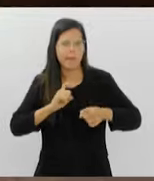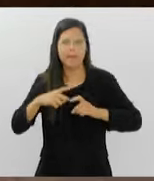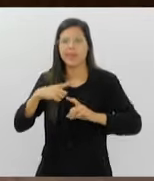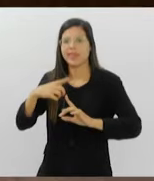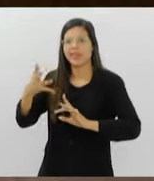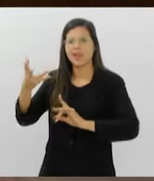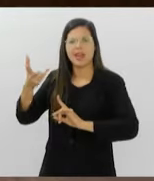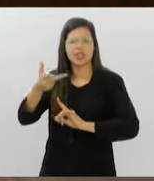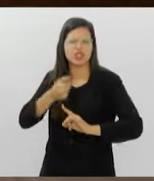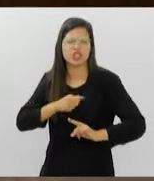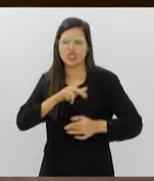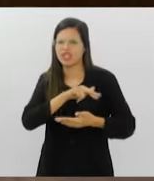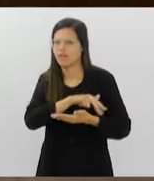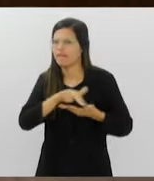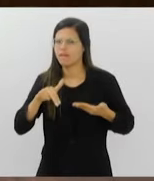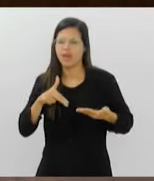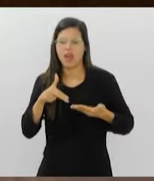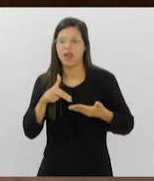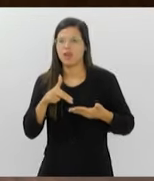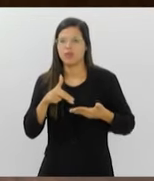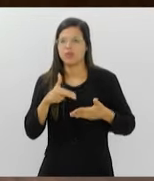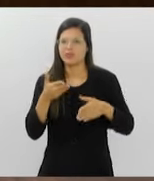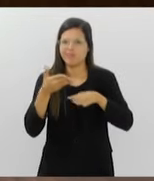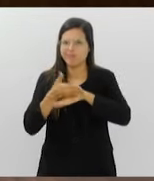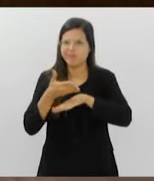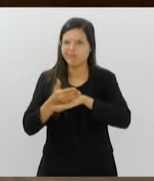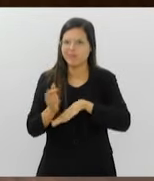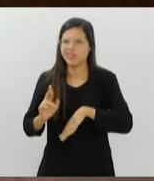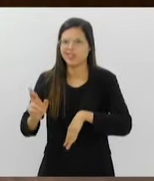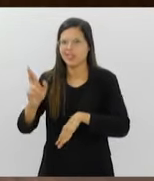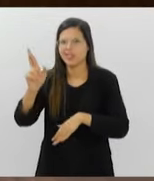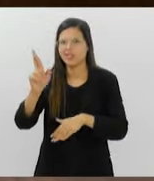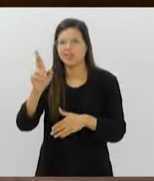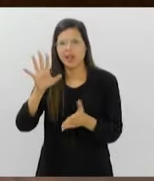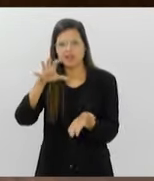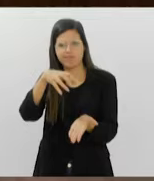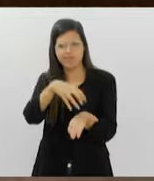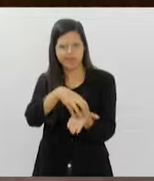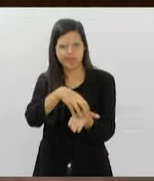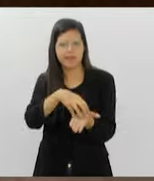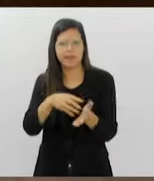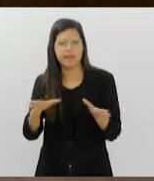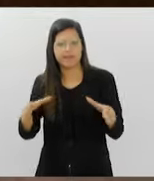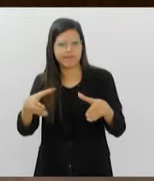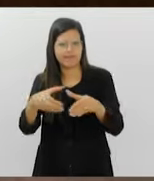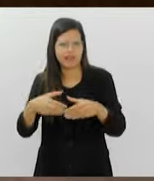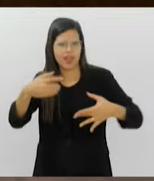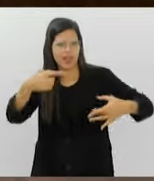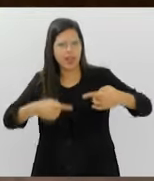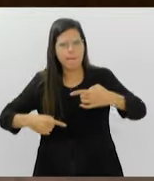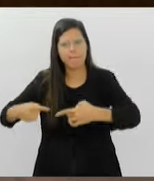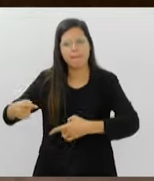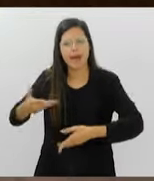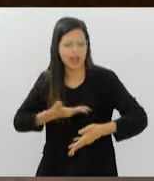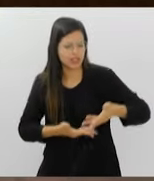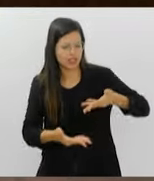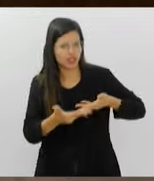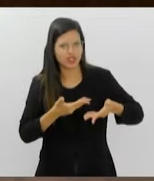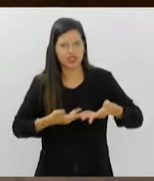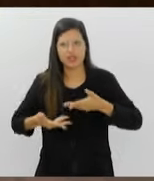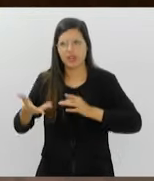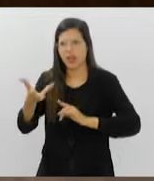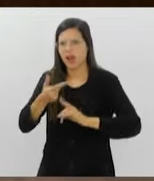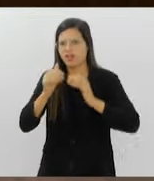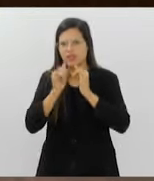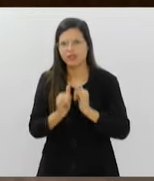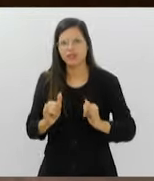um local assim onde muitos artistas ali de Resende se concentram para fazer debates, para trocar arte, lançamento, enfim. Então a